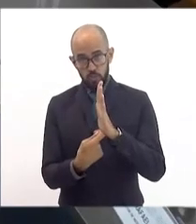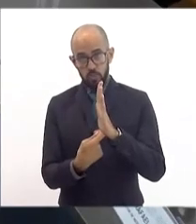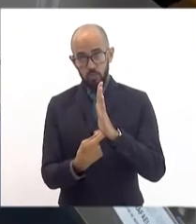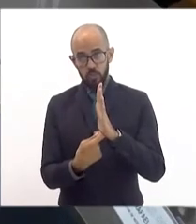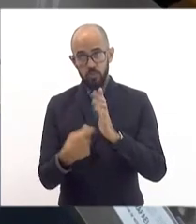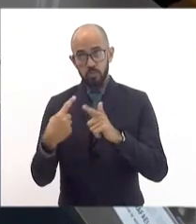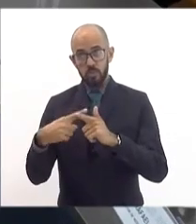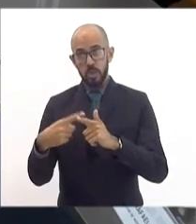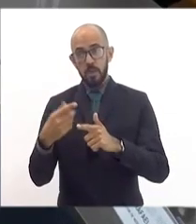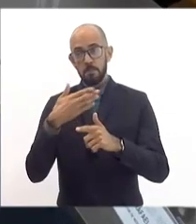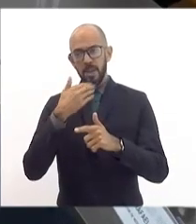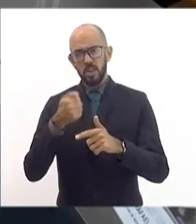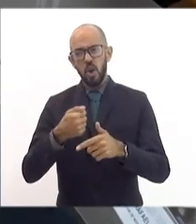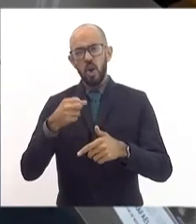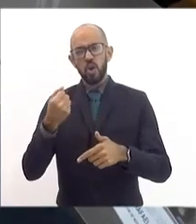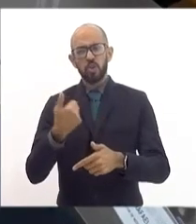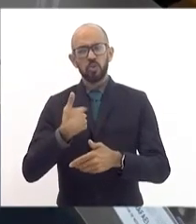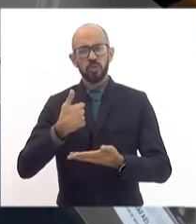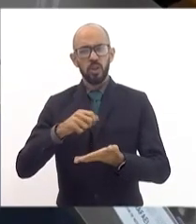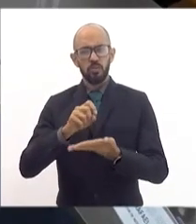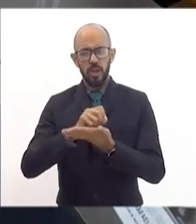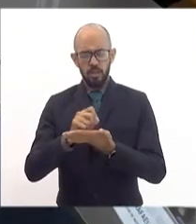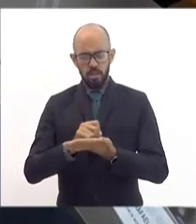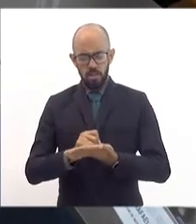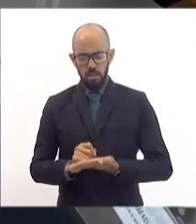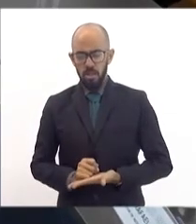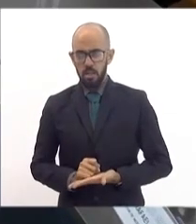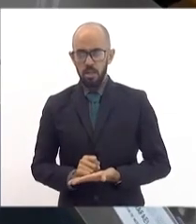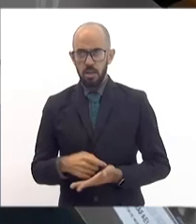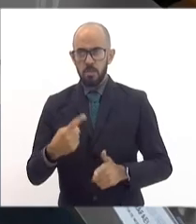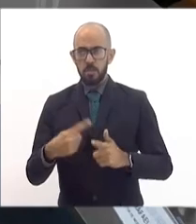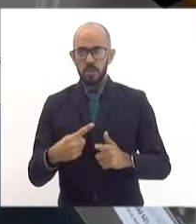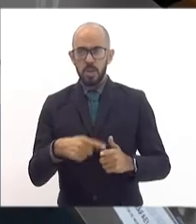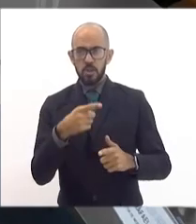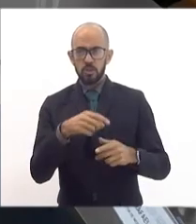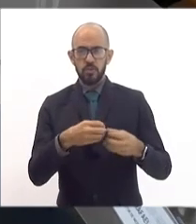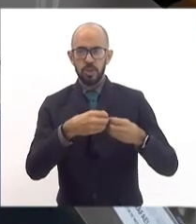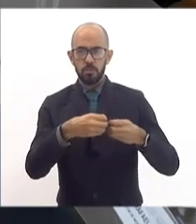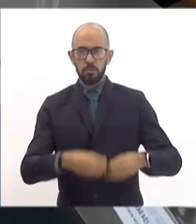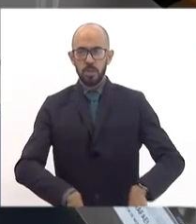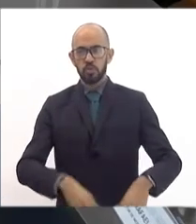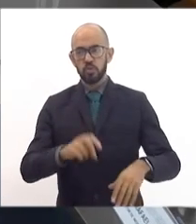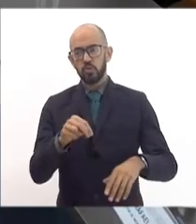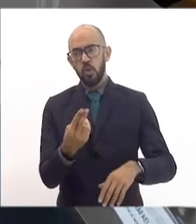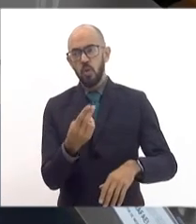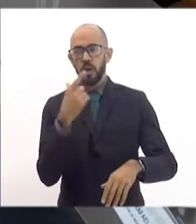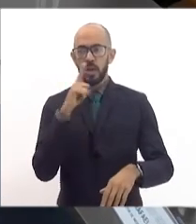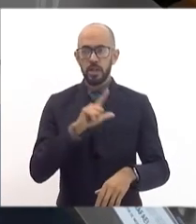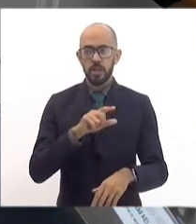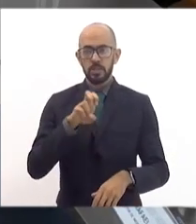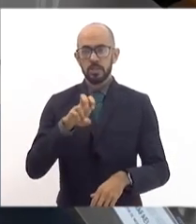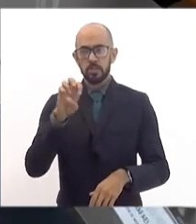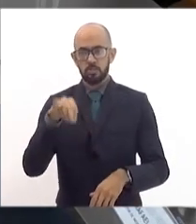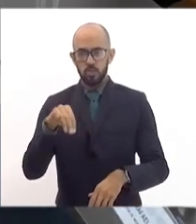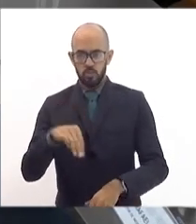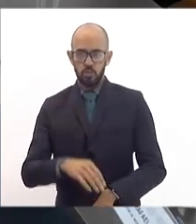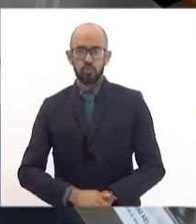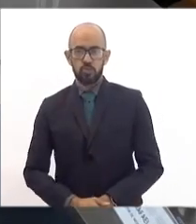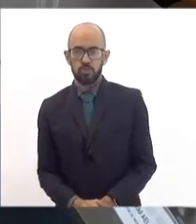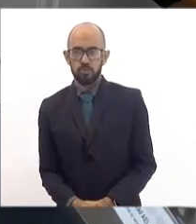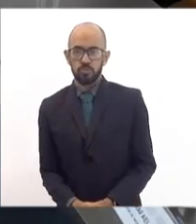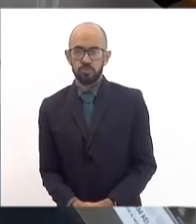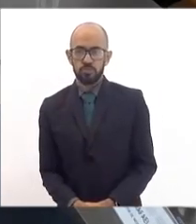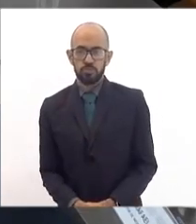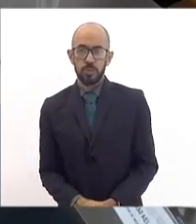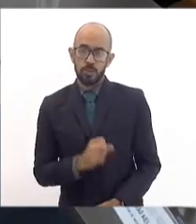como eu não anotei, do que ela ficar interpretando. E o senhor vai perder ou ganhar cinco minutos, okay, né,